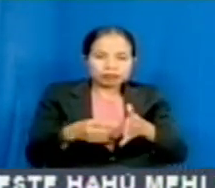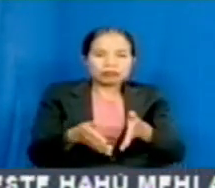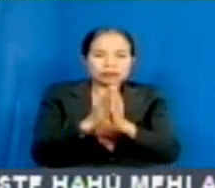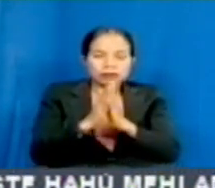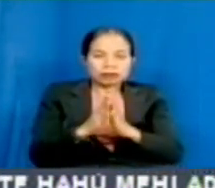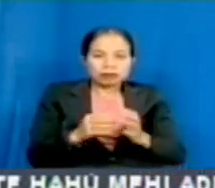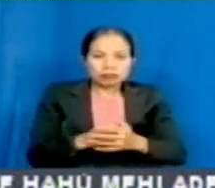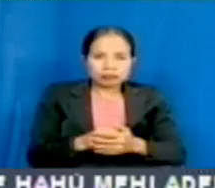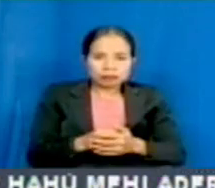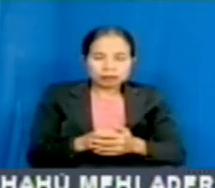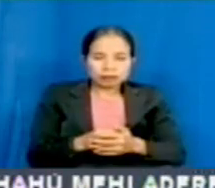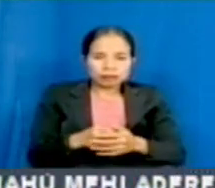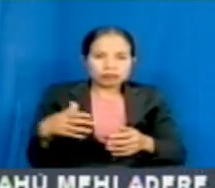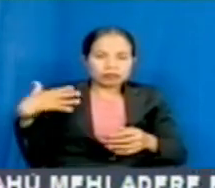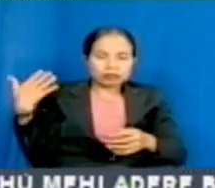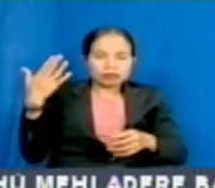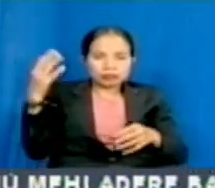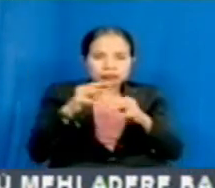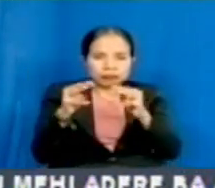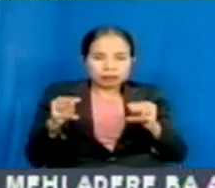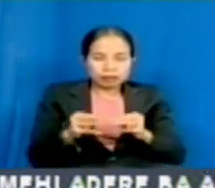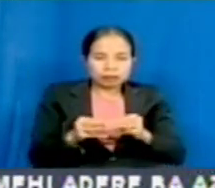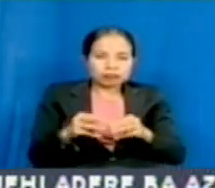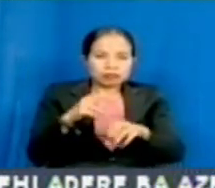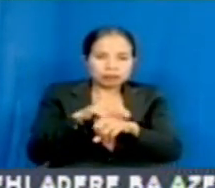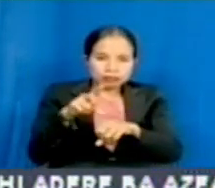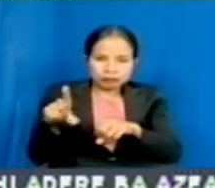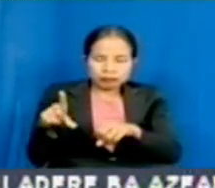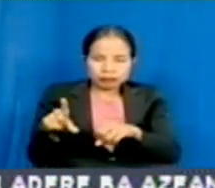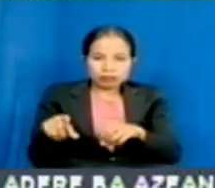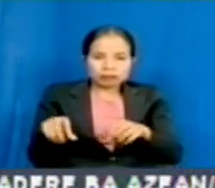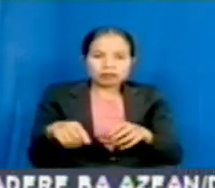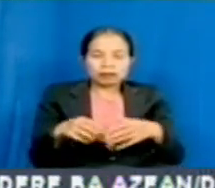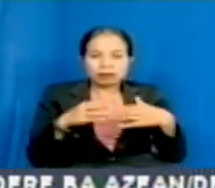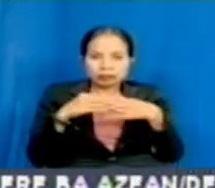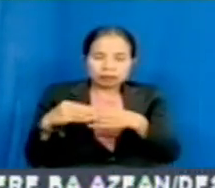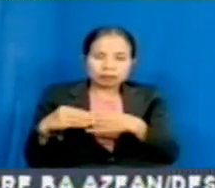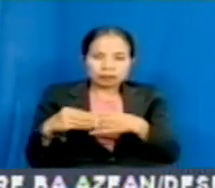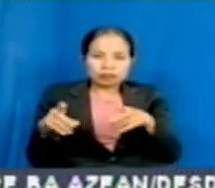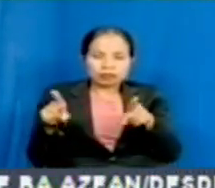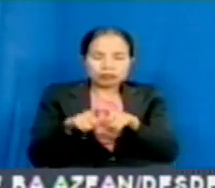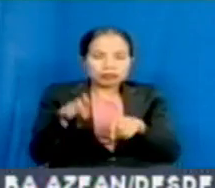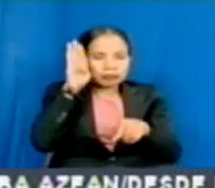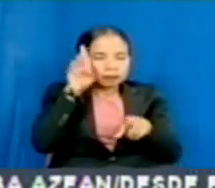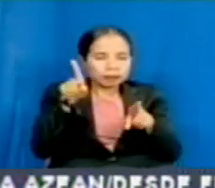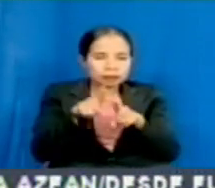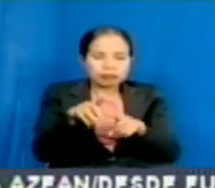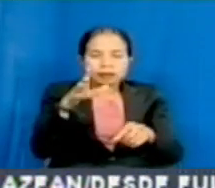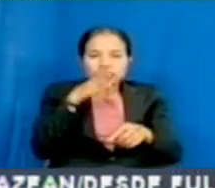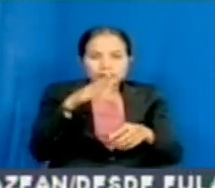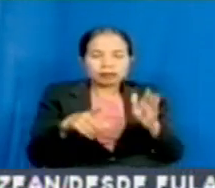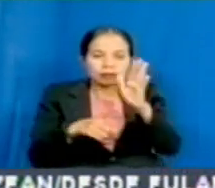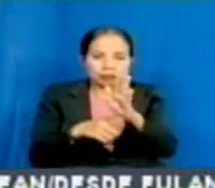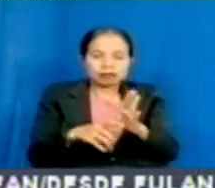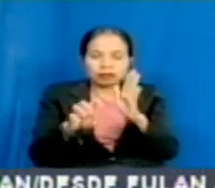sira né bem agora daqui é município e agora daqui é nacional no darança e na ida bem ida bem há tudo exemplo de